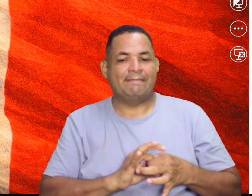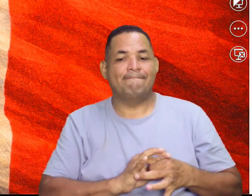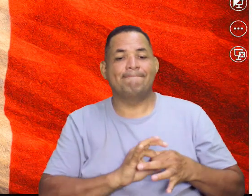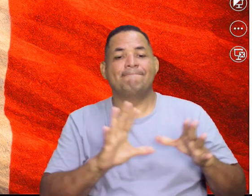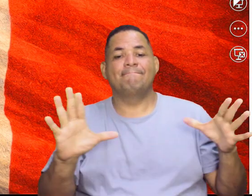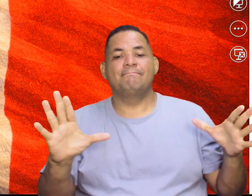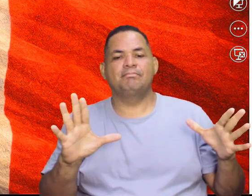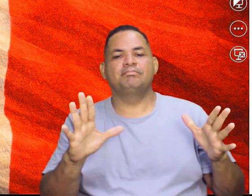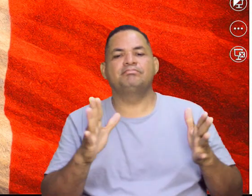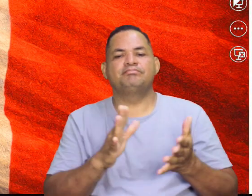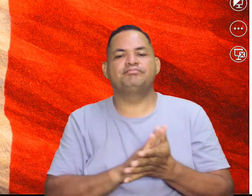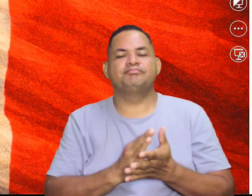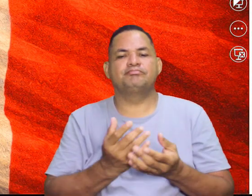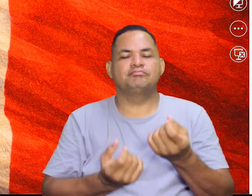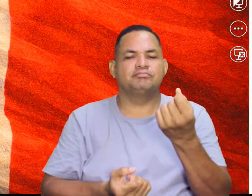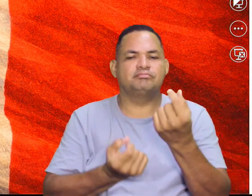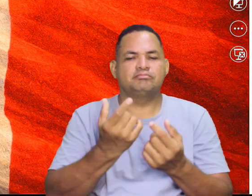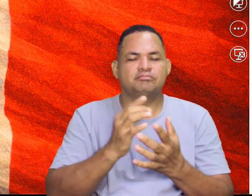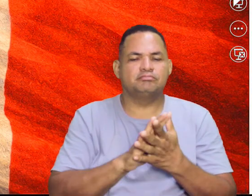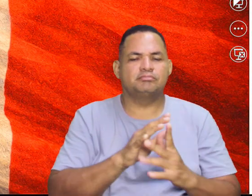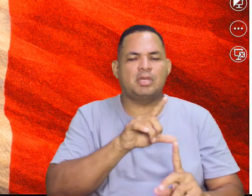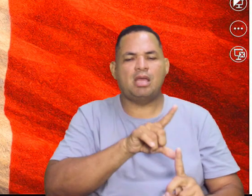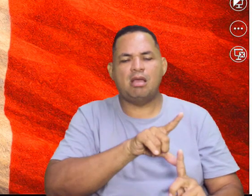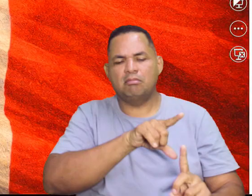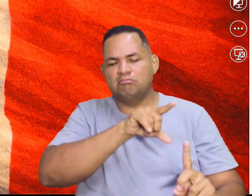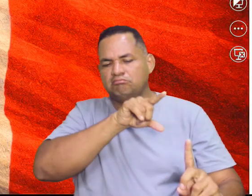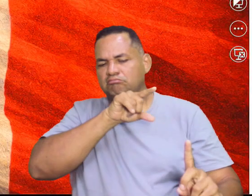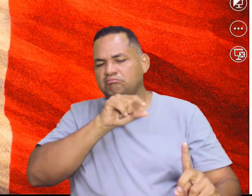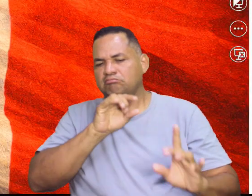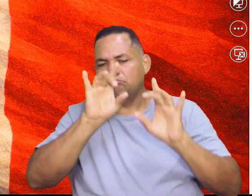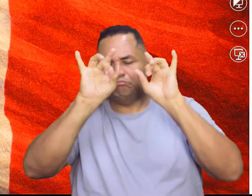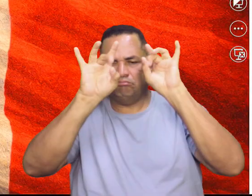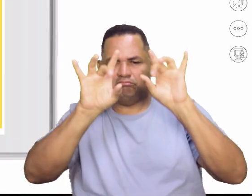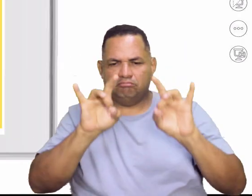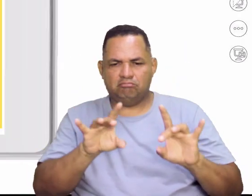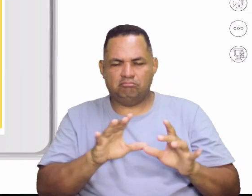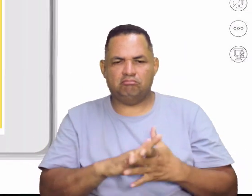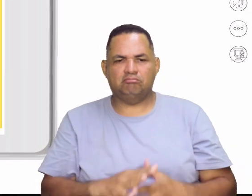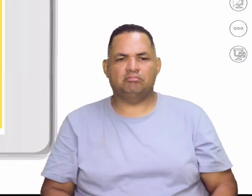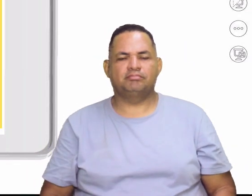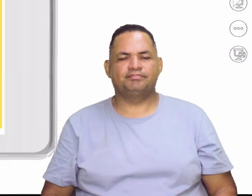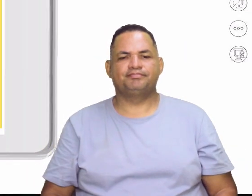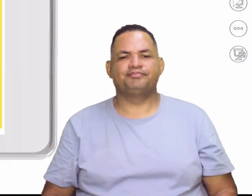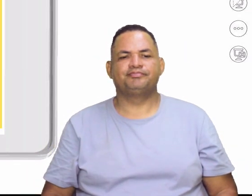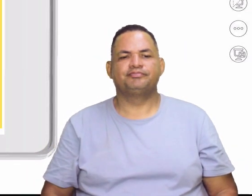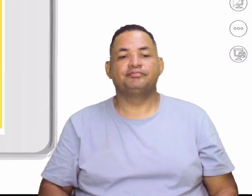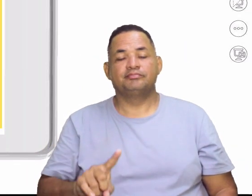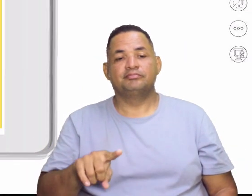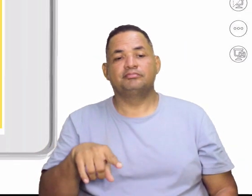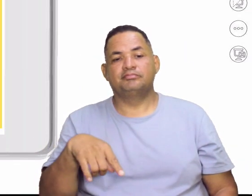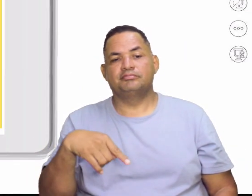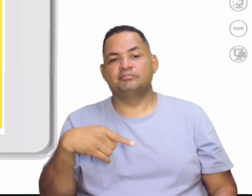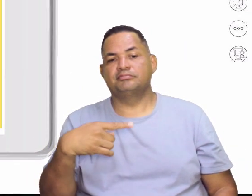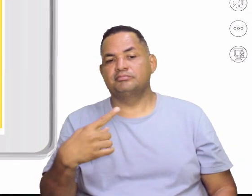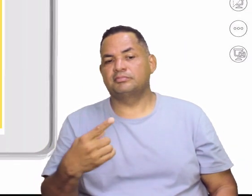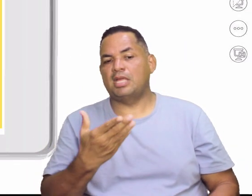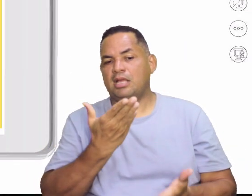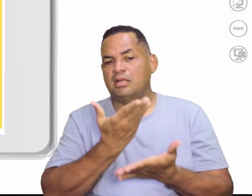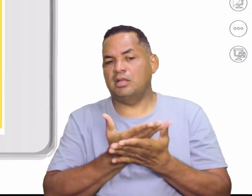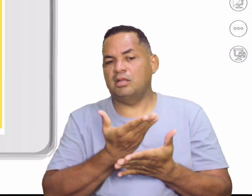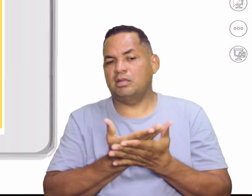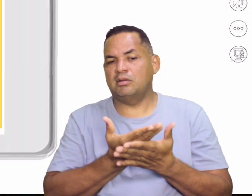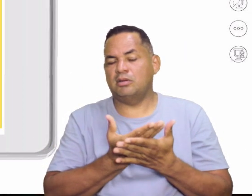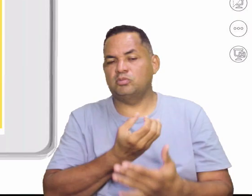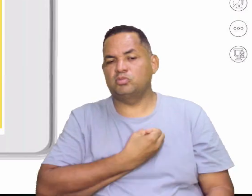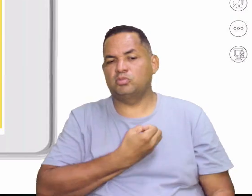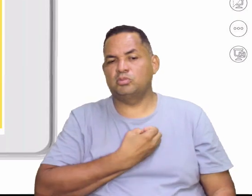liberdade e alguns privilégios para essa classe que está surgindo, que é a burguesia. Dito isto, nós vamos para a aula